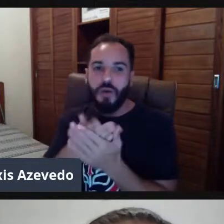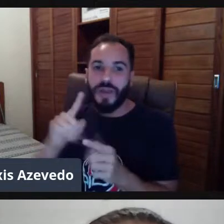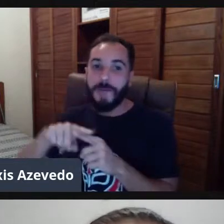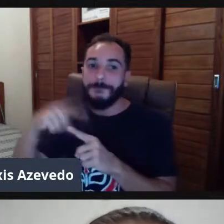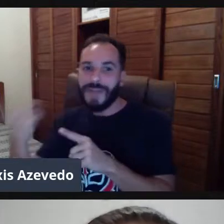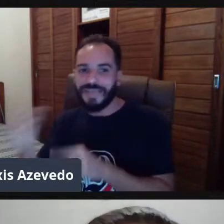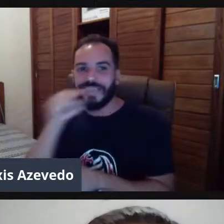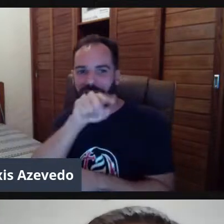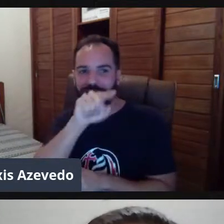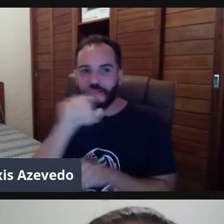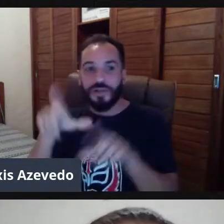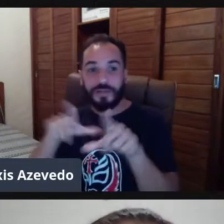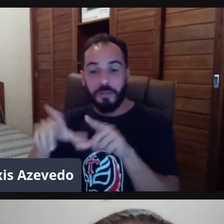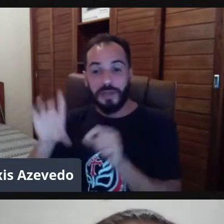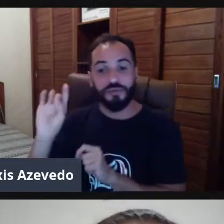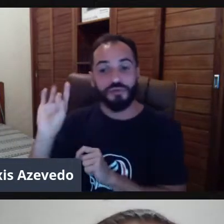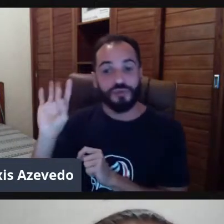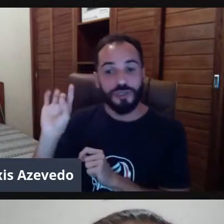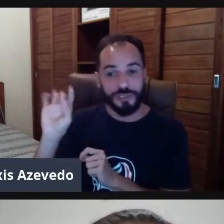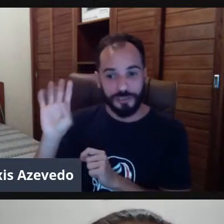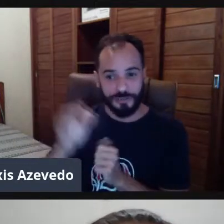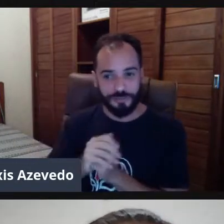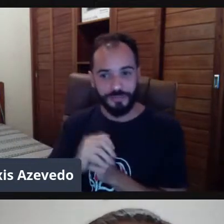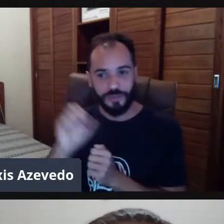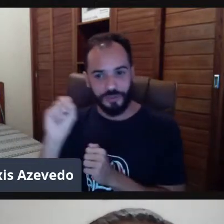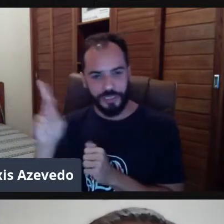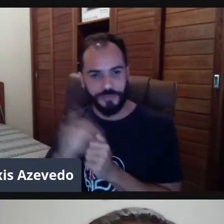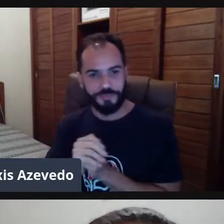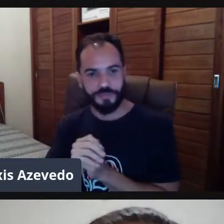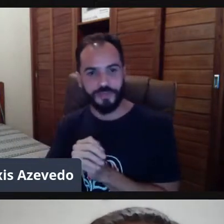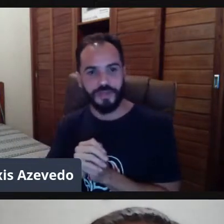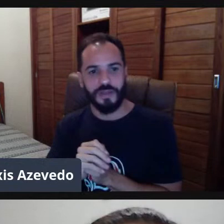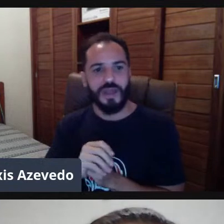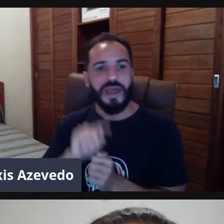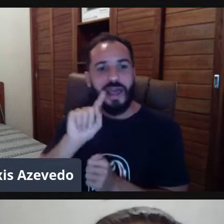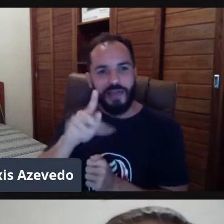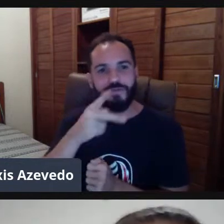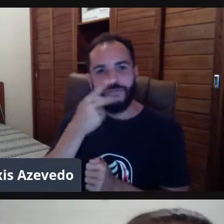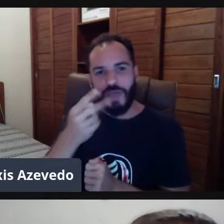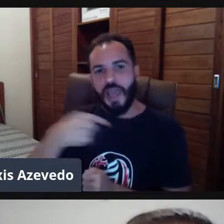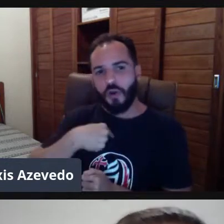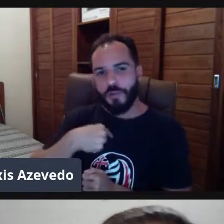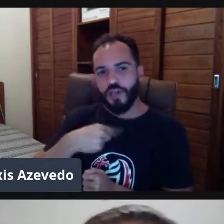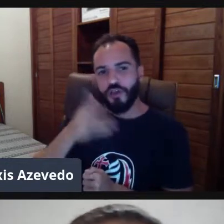falta daquele movimento. Né? Como o professor Alex já falou, eu sou